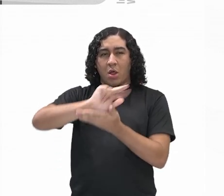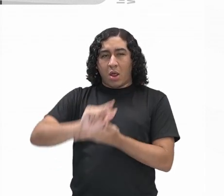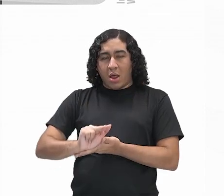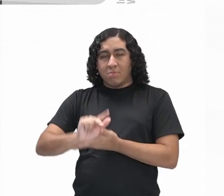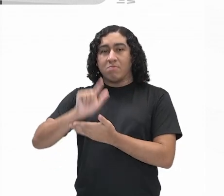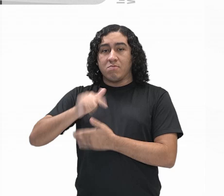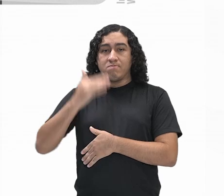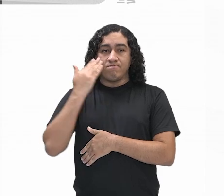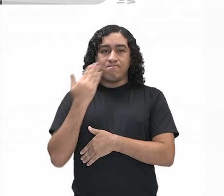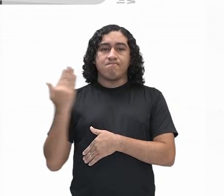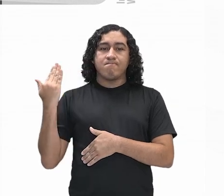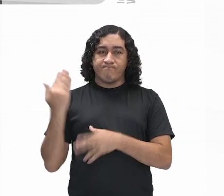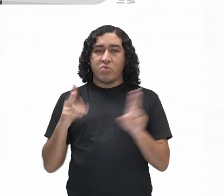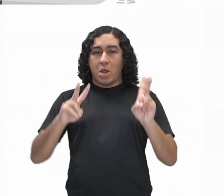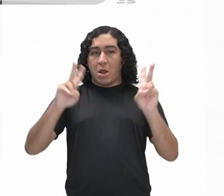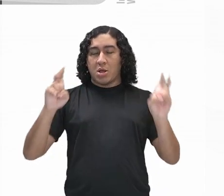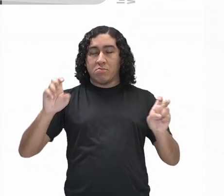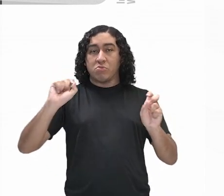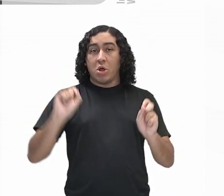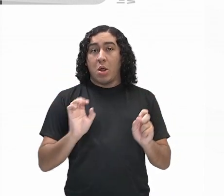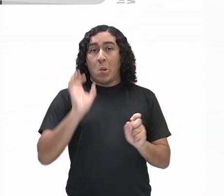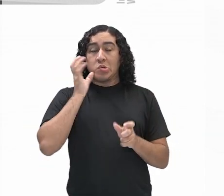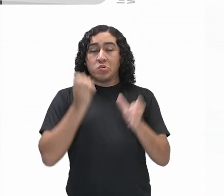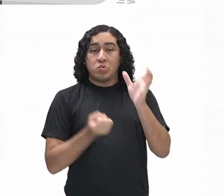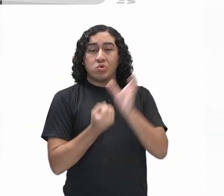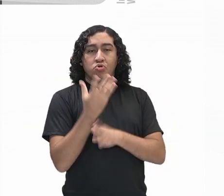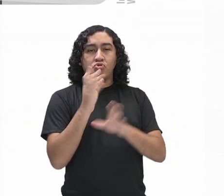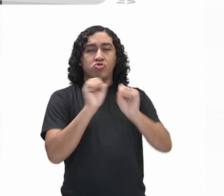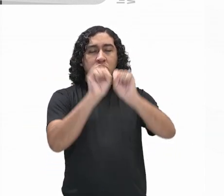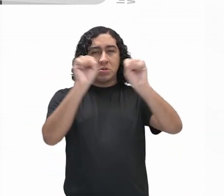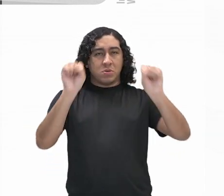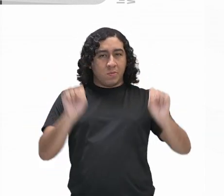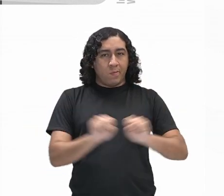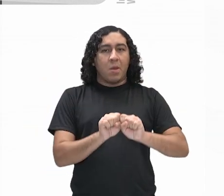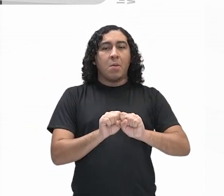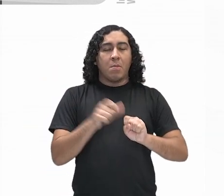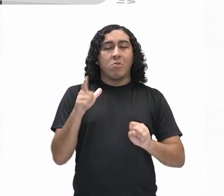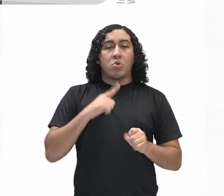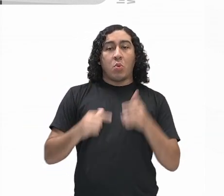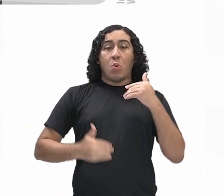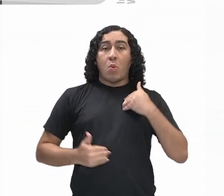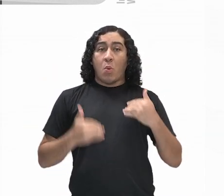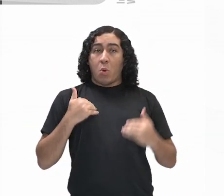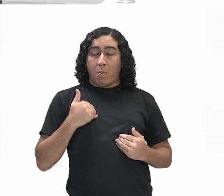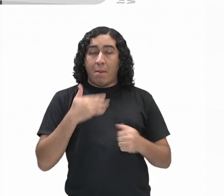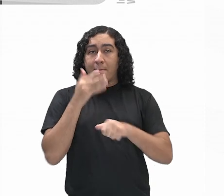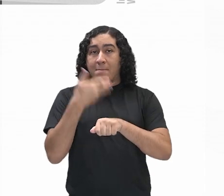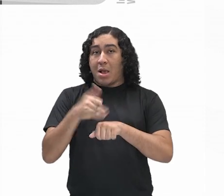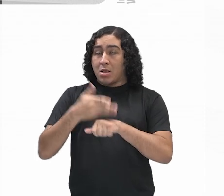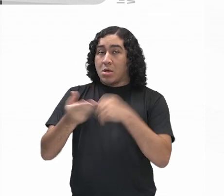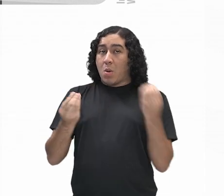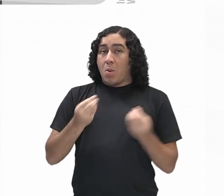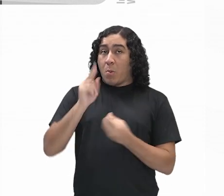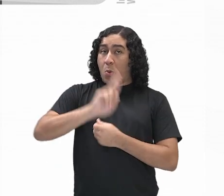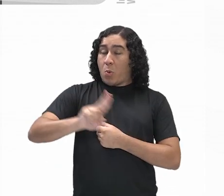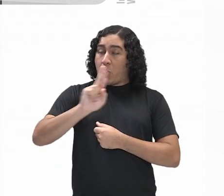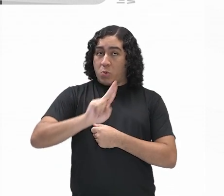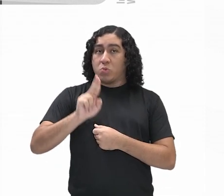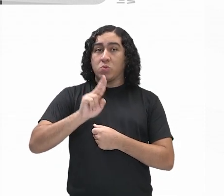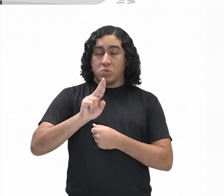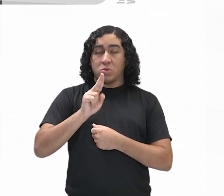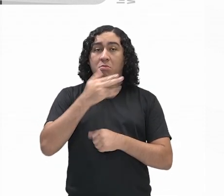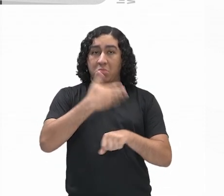esses países aí, eles criaram um sistema de trabalhar o corpo por meio de exercícios